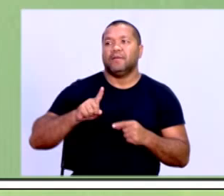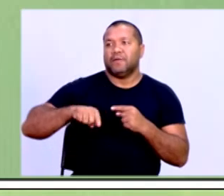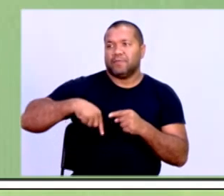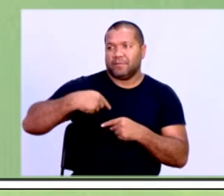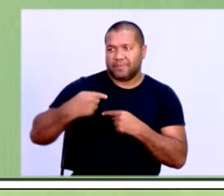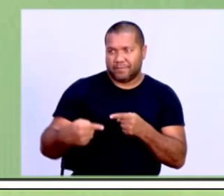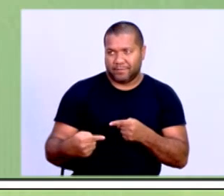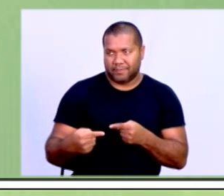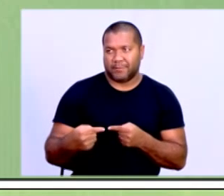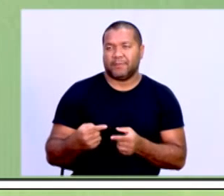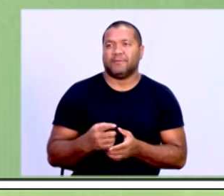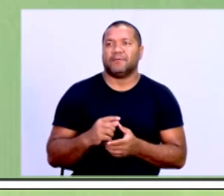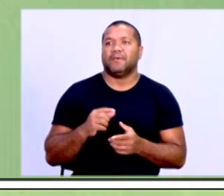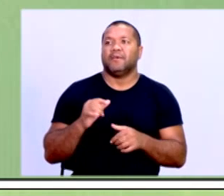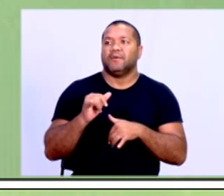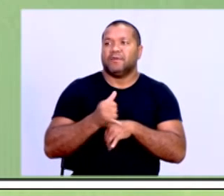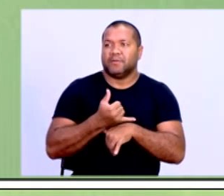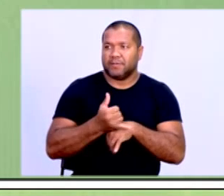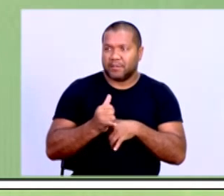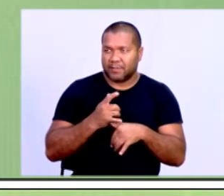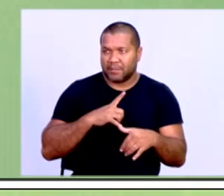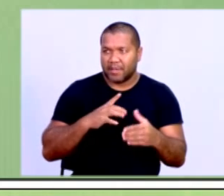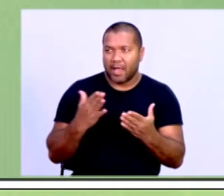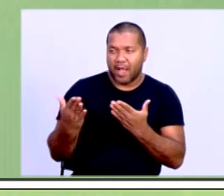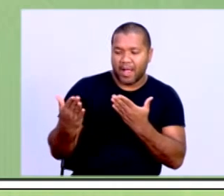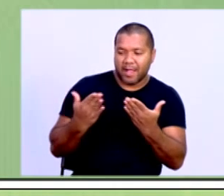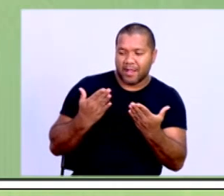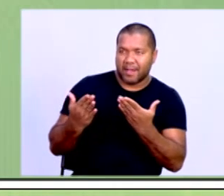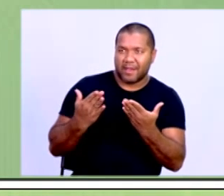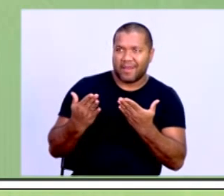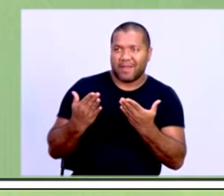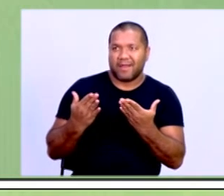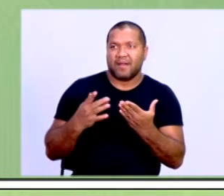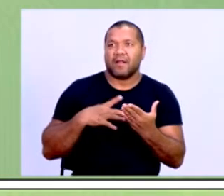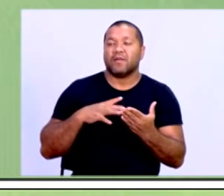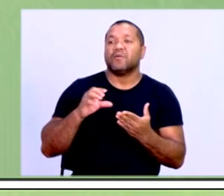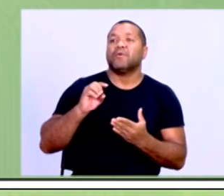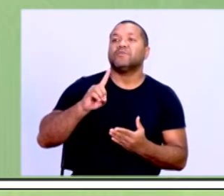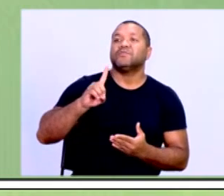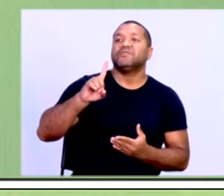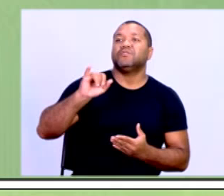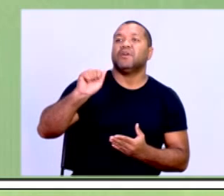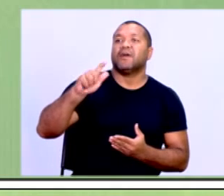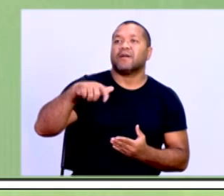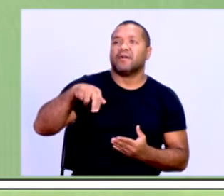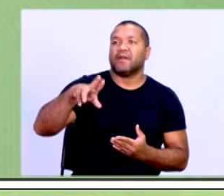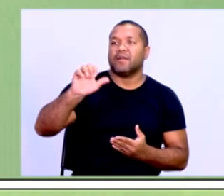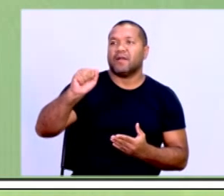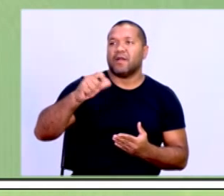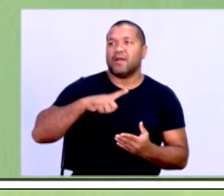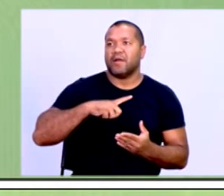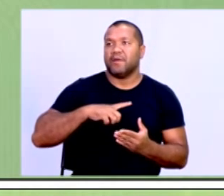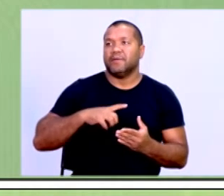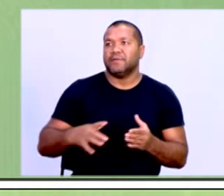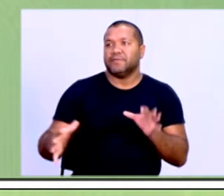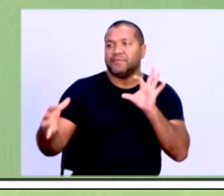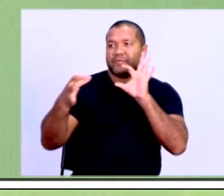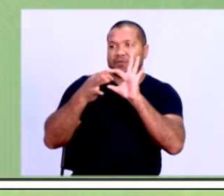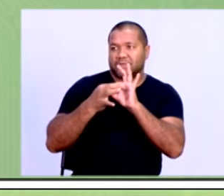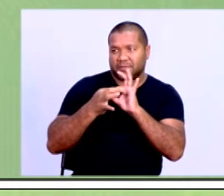próxima técnica da análise estruturada, que é o diagrama de entidade e relacionamento,